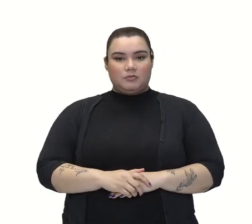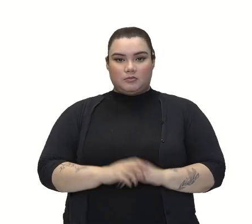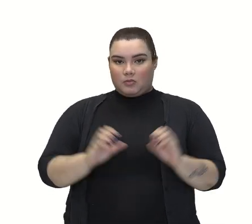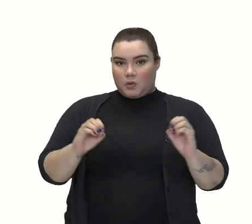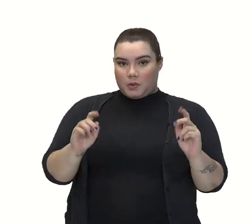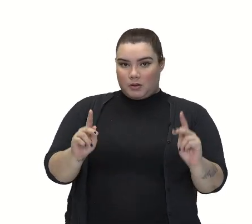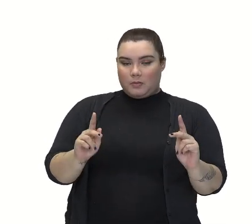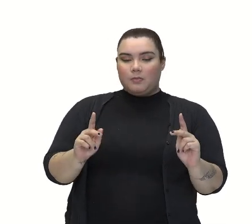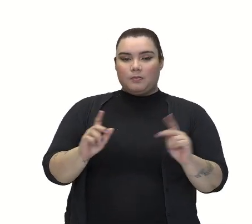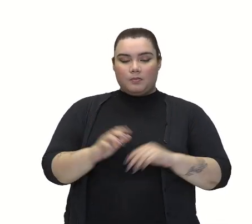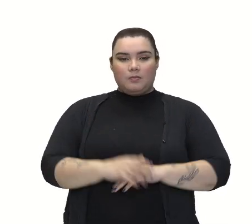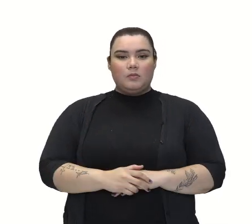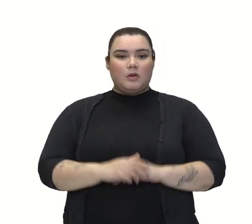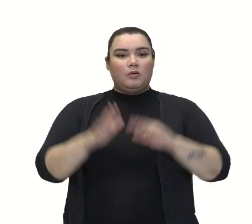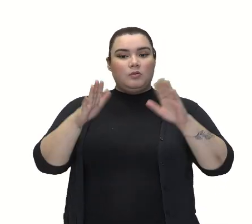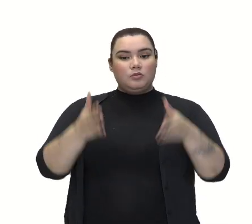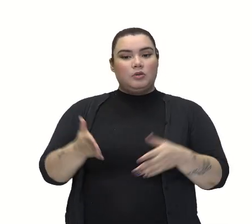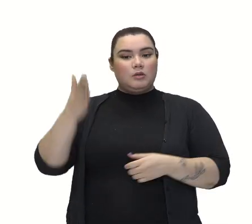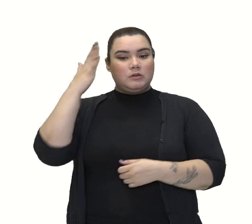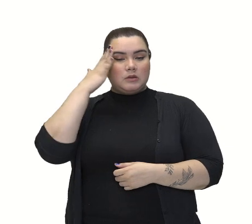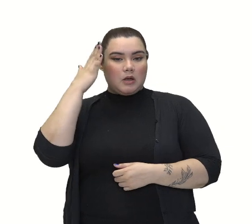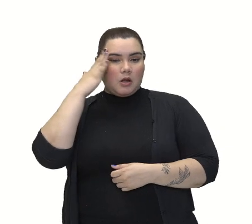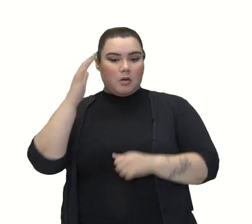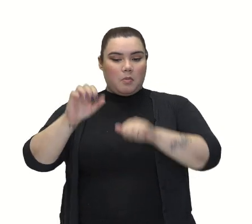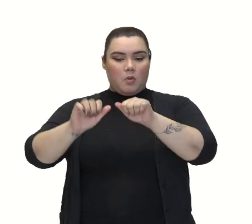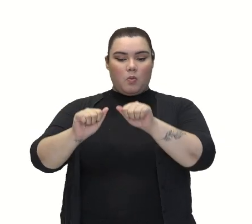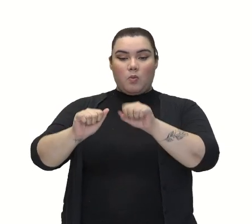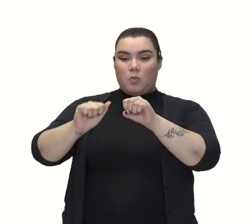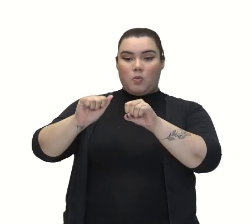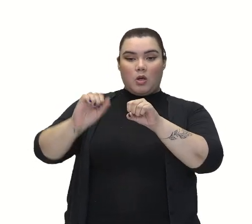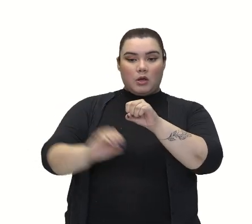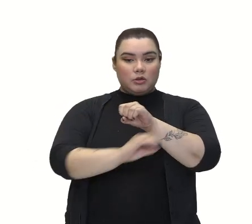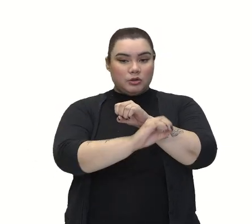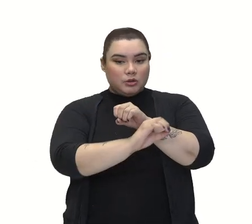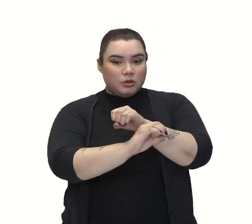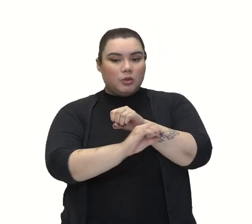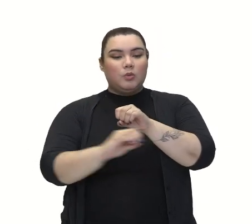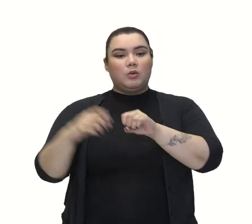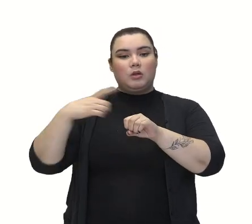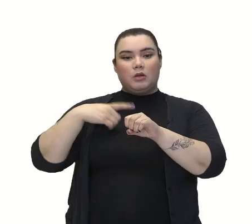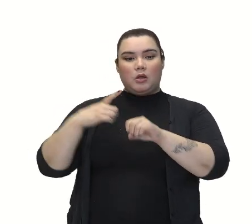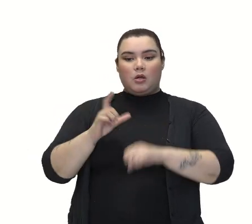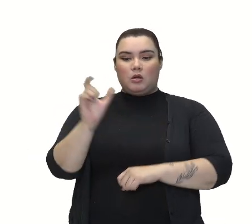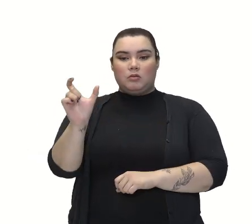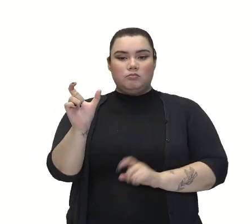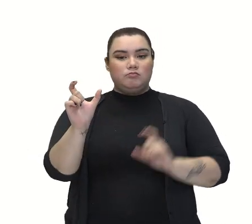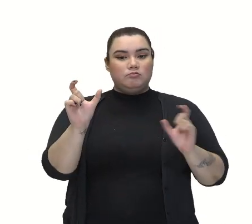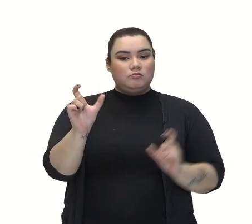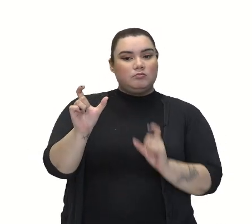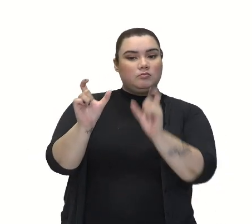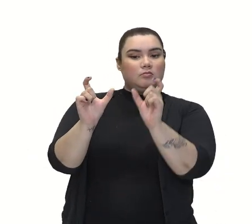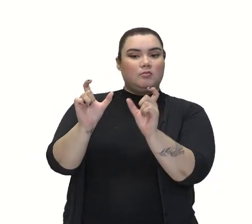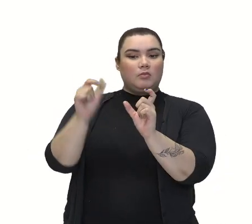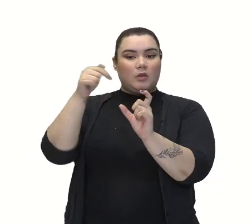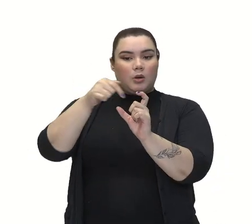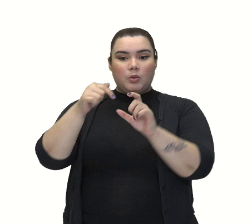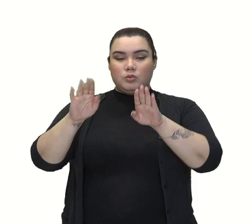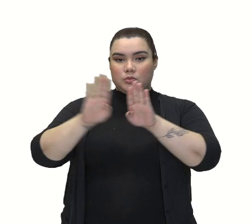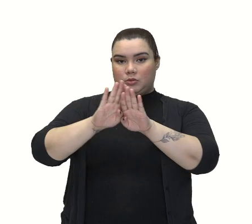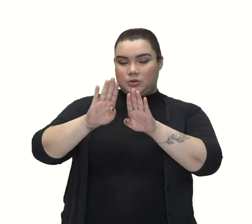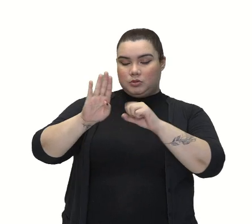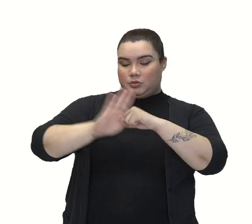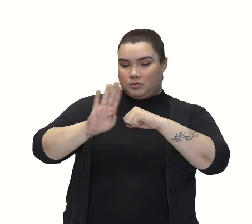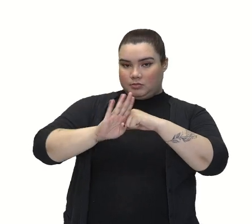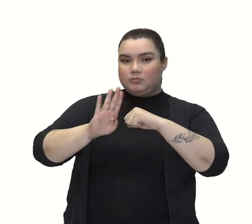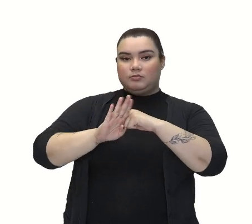Correto? Nós já sabemos que o artigo ele acompanha um substantivo.